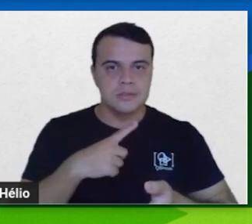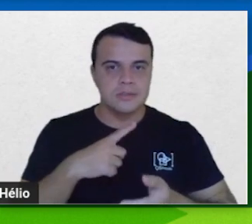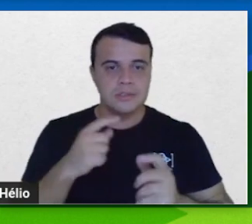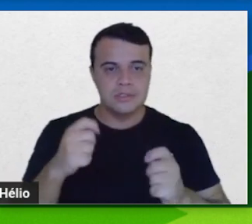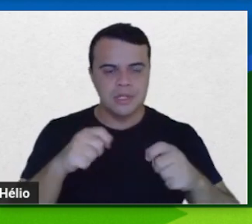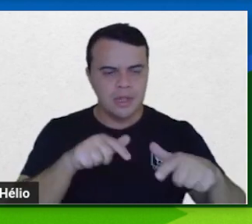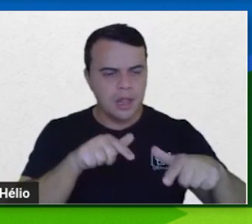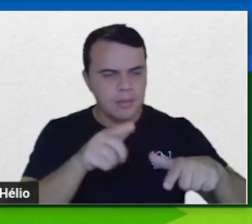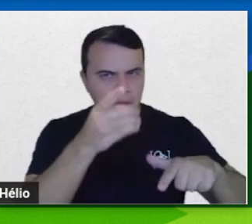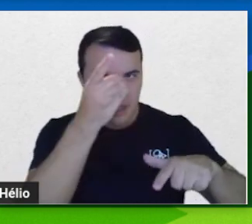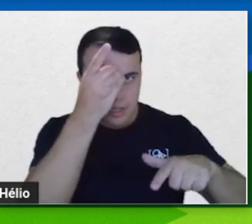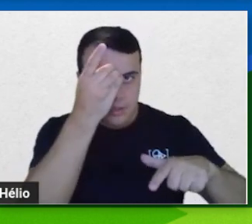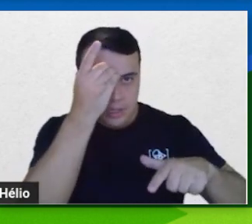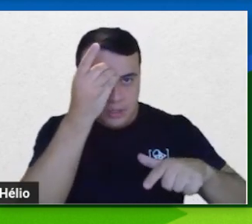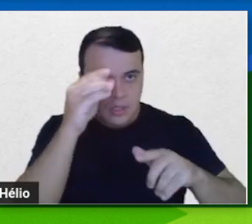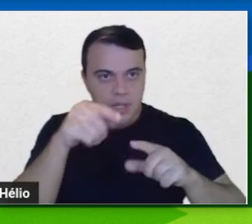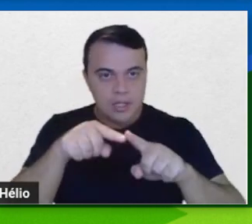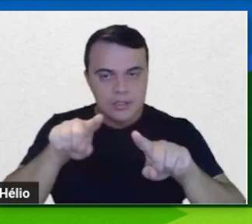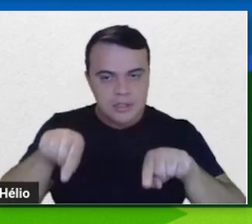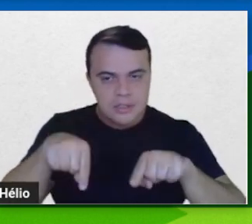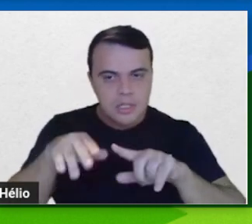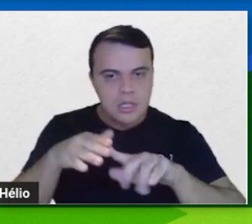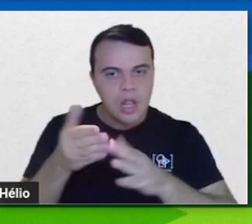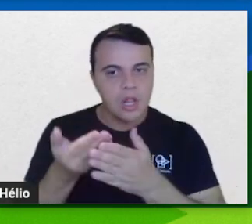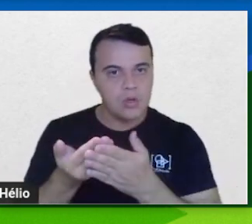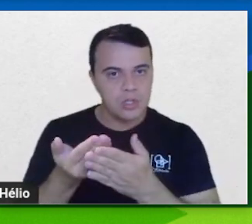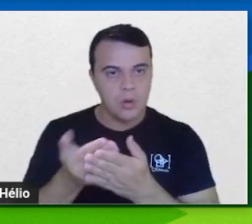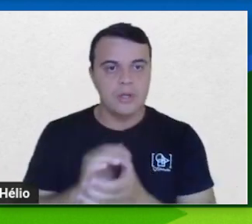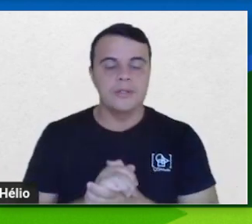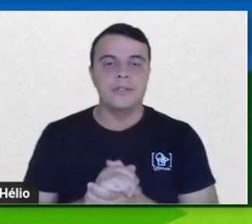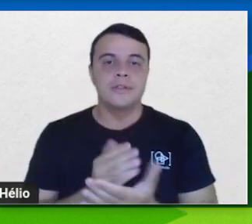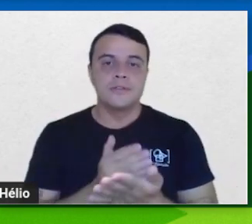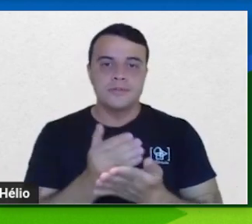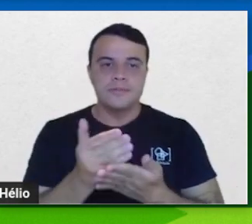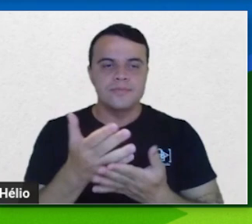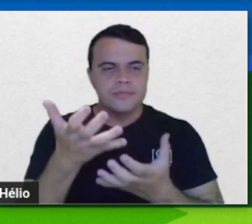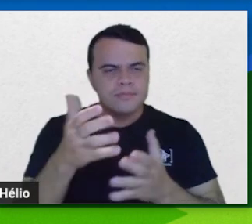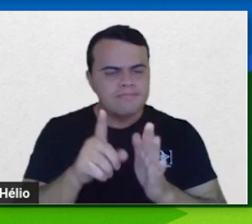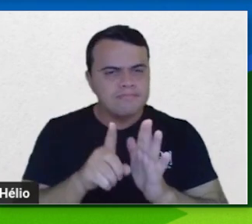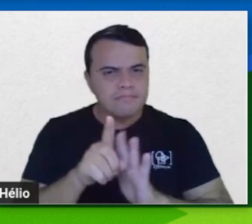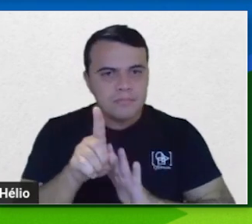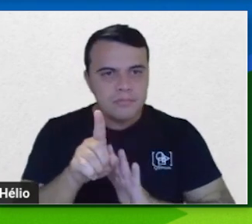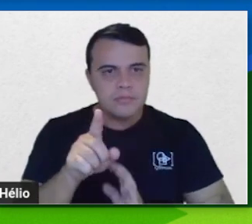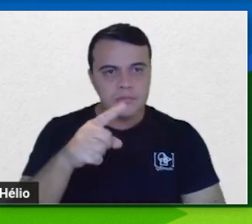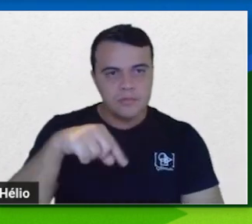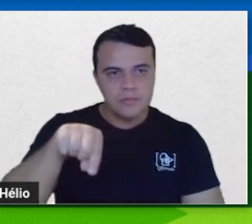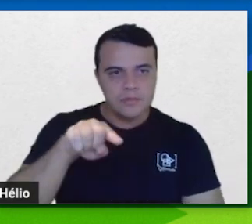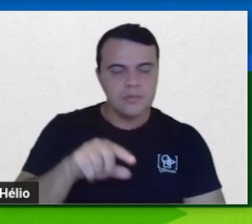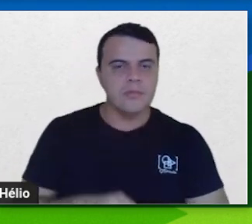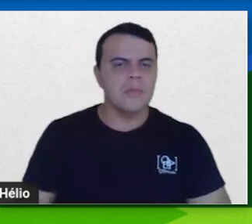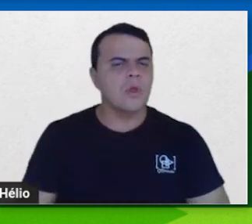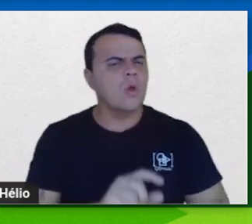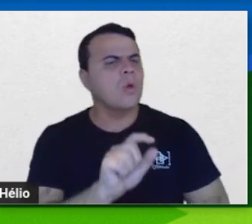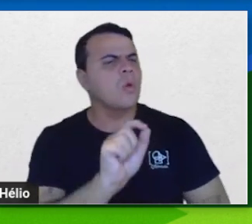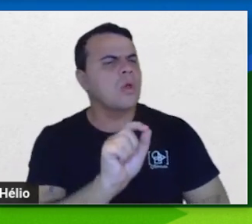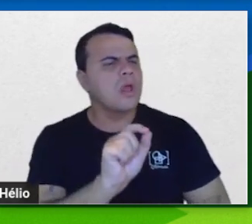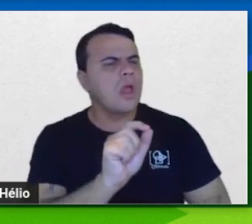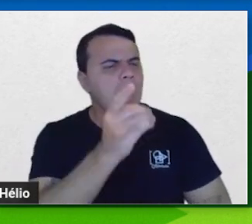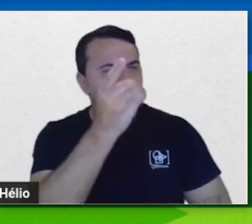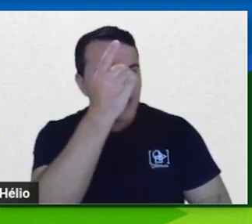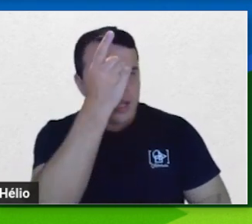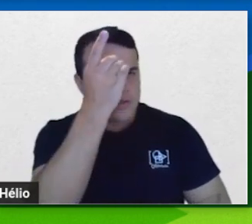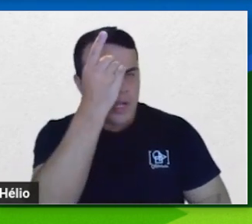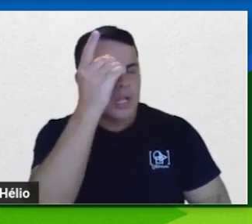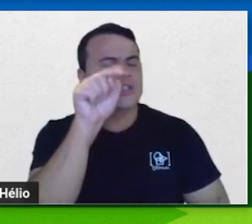trabalhar a criatividade na sala de aula? Então, começando, eu quero saber de vocês, o que é criatividade